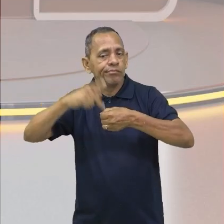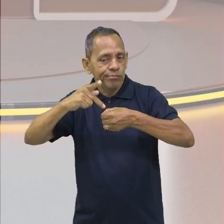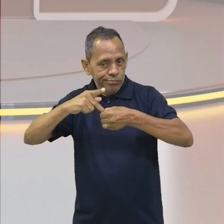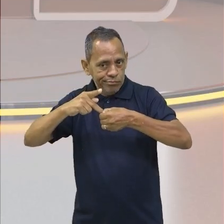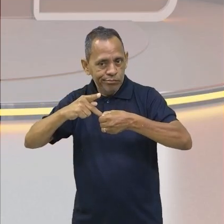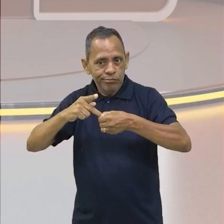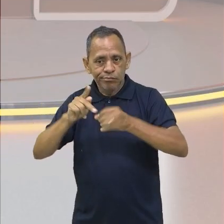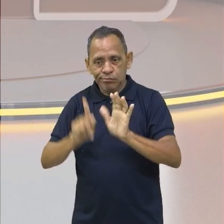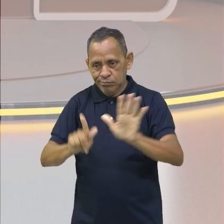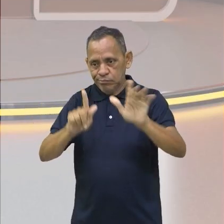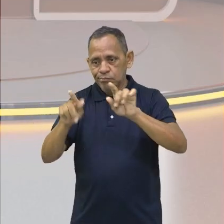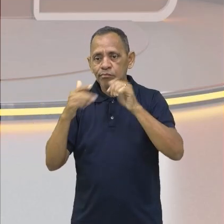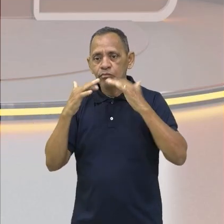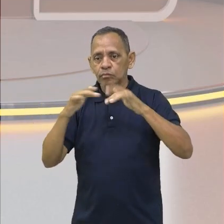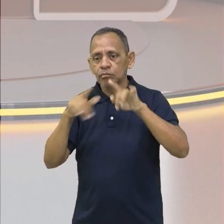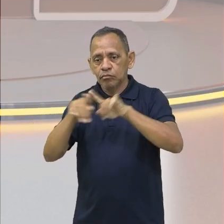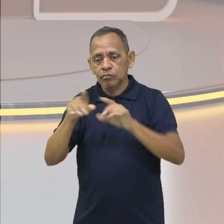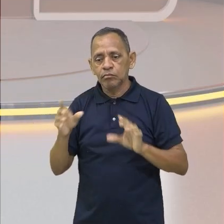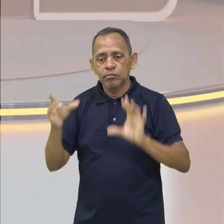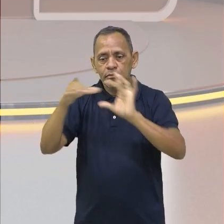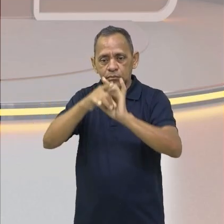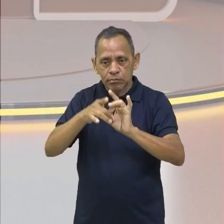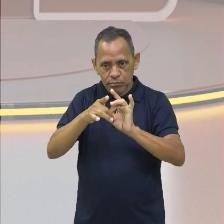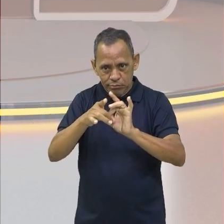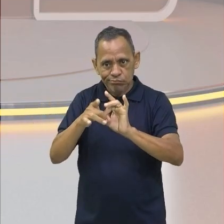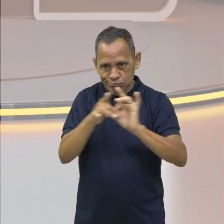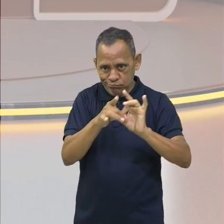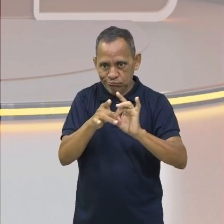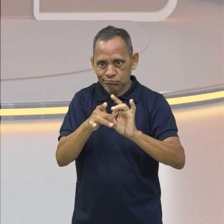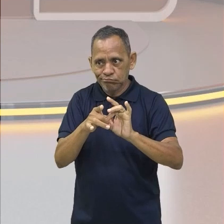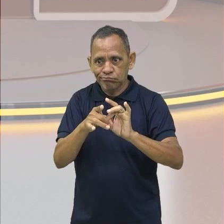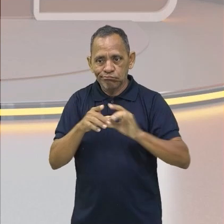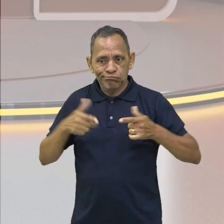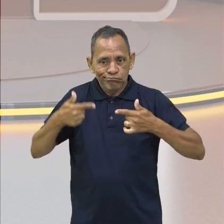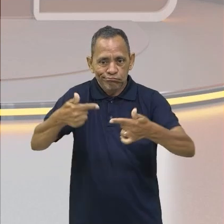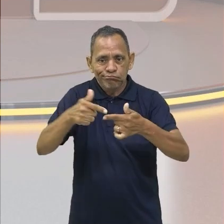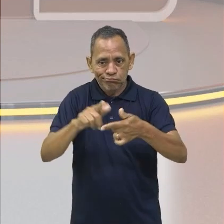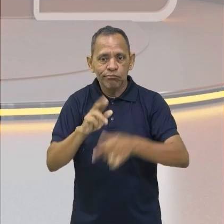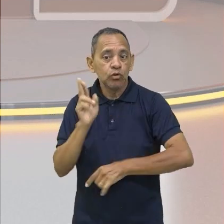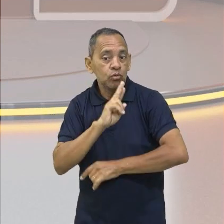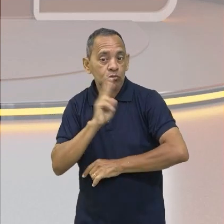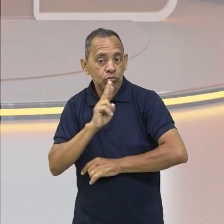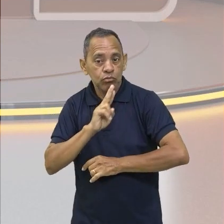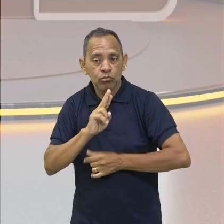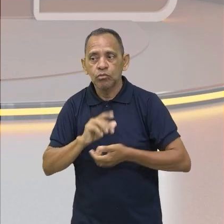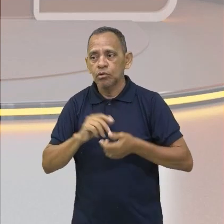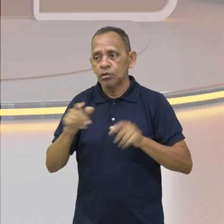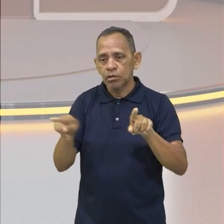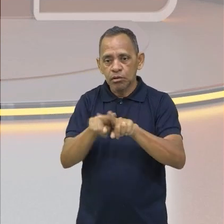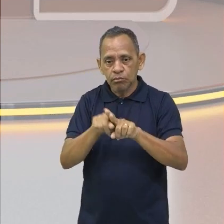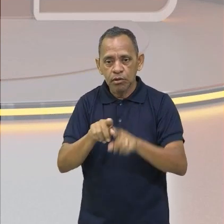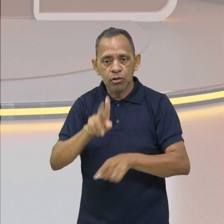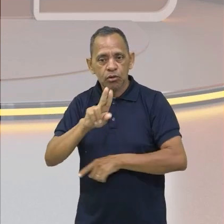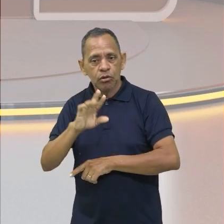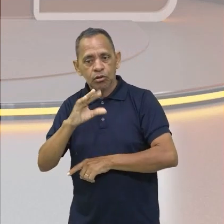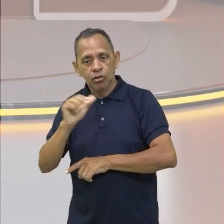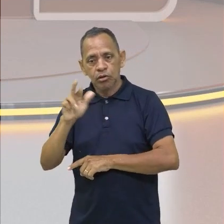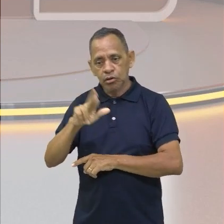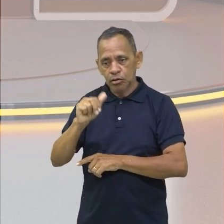nesse contexto, né, de guerra entre Rússia e Ucrânia, acaba ajudando a Venezuela também